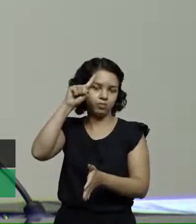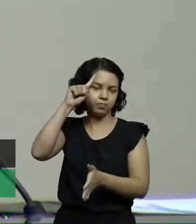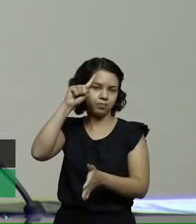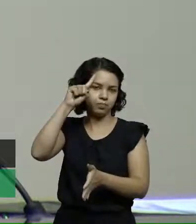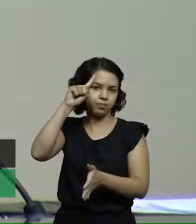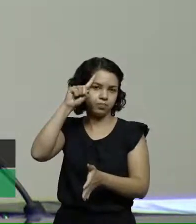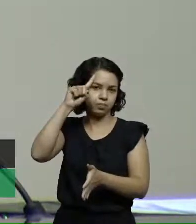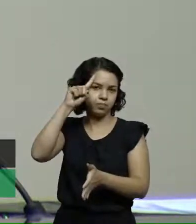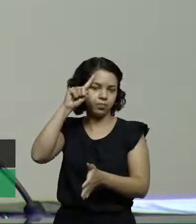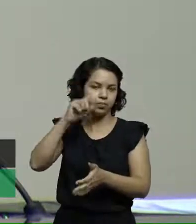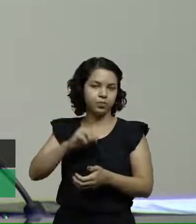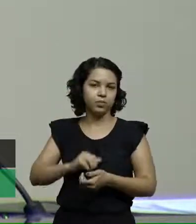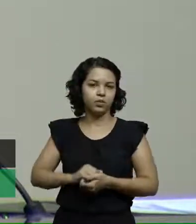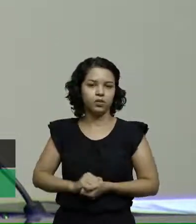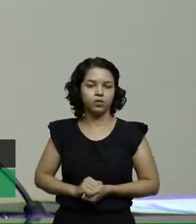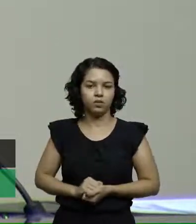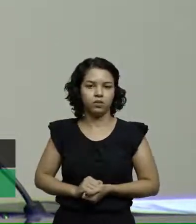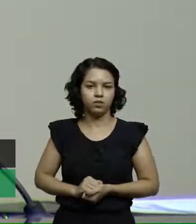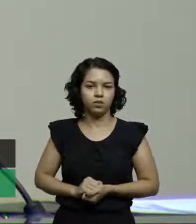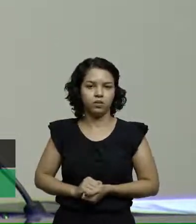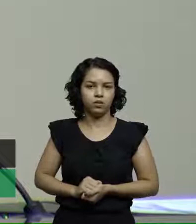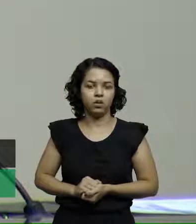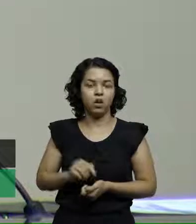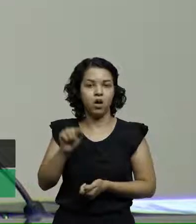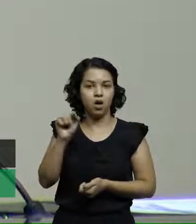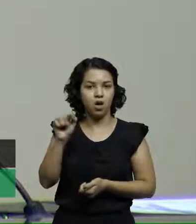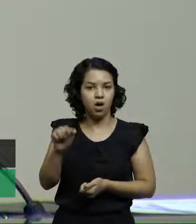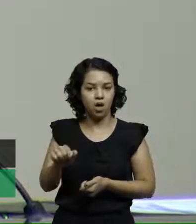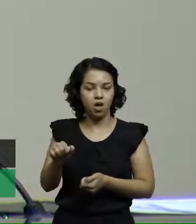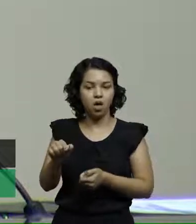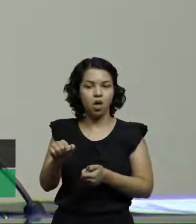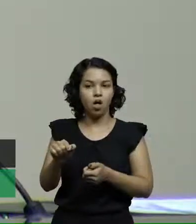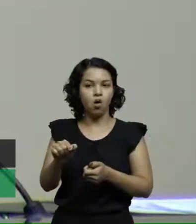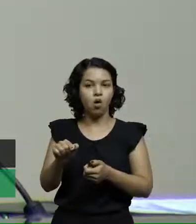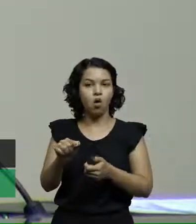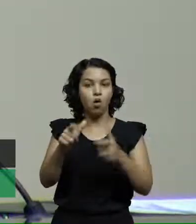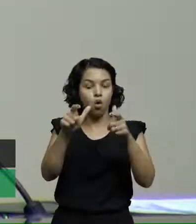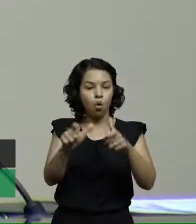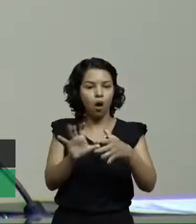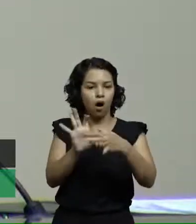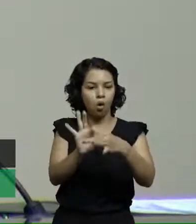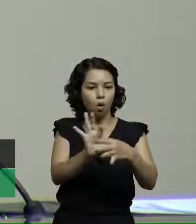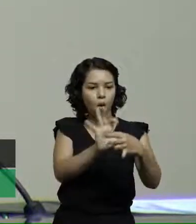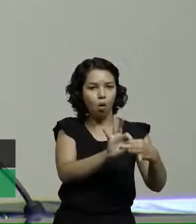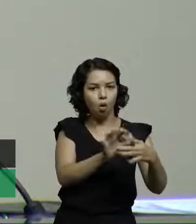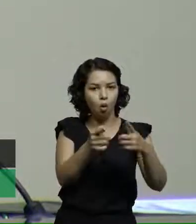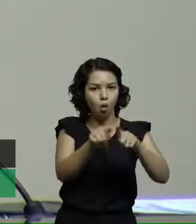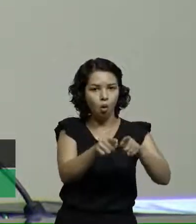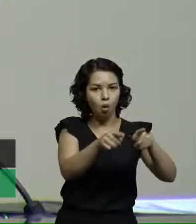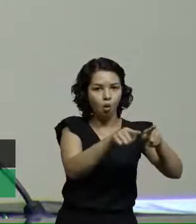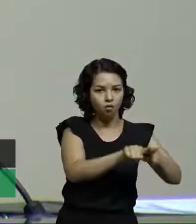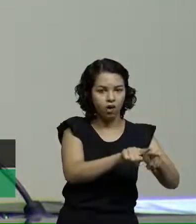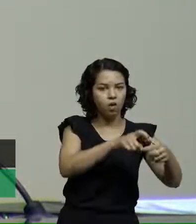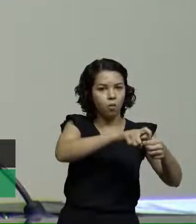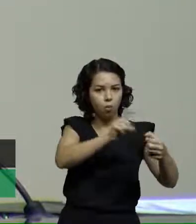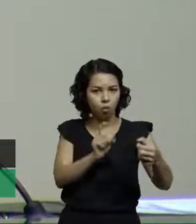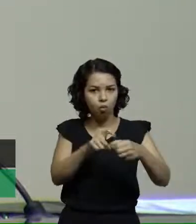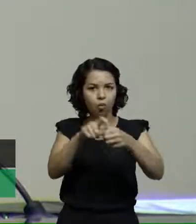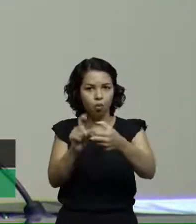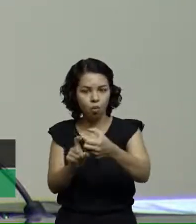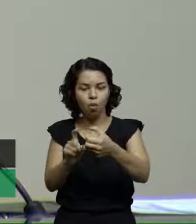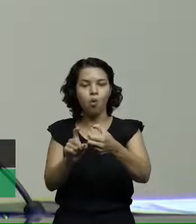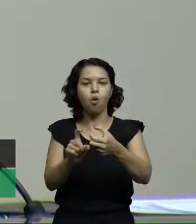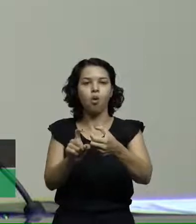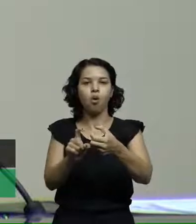o descredenciamento de suas redes de unidades conveniadas, laboratórios, clínicas, consultórios, hospitais,